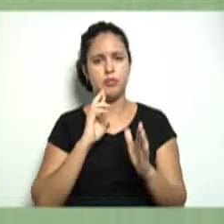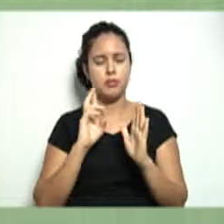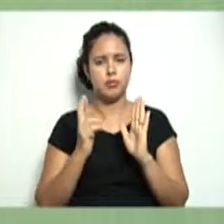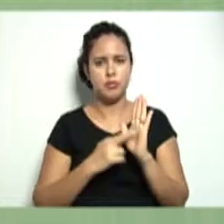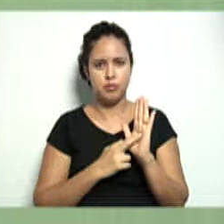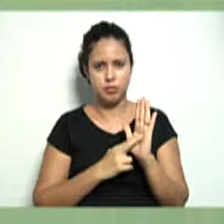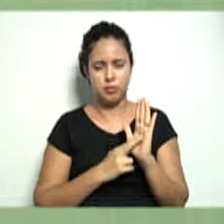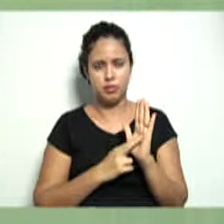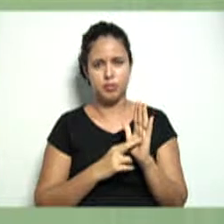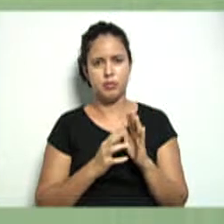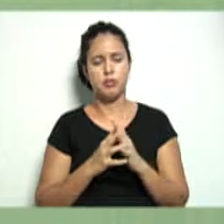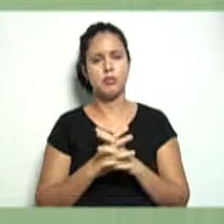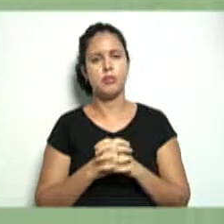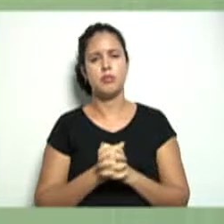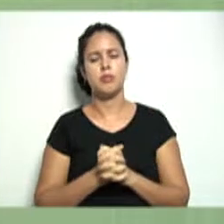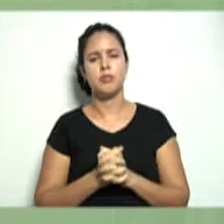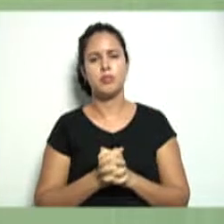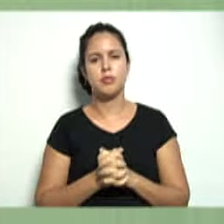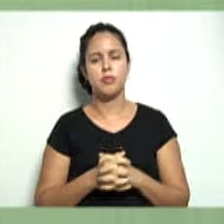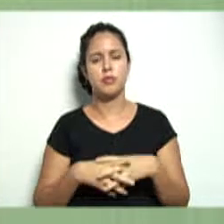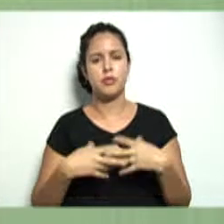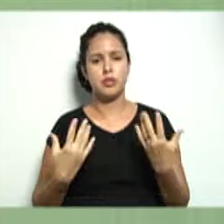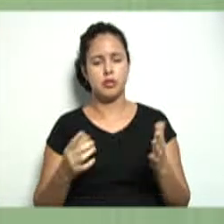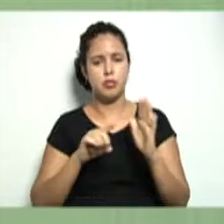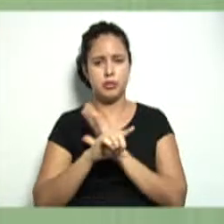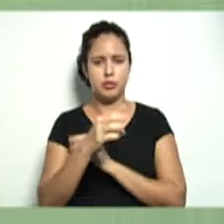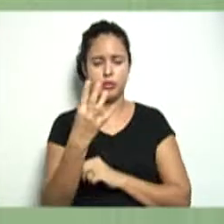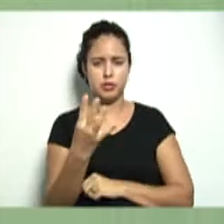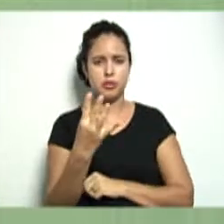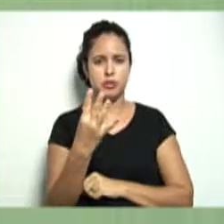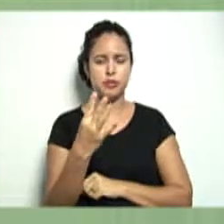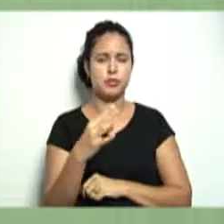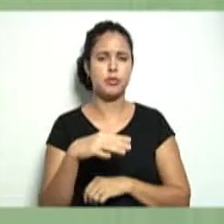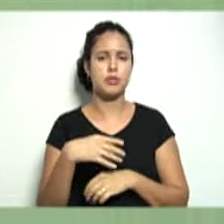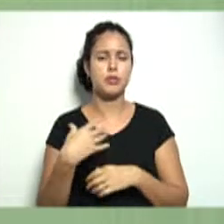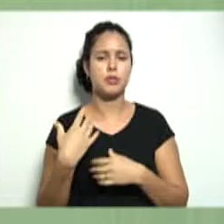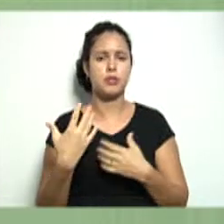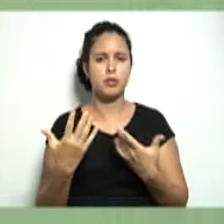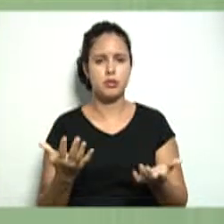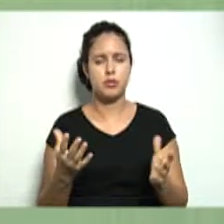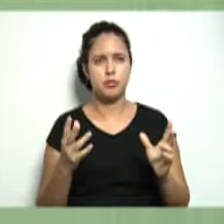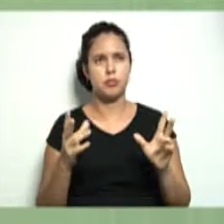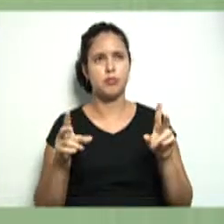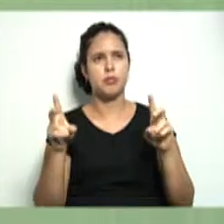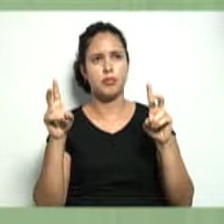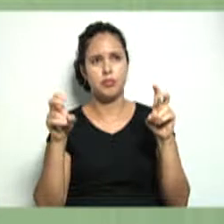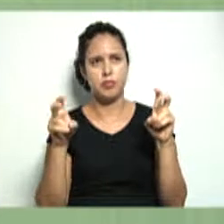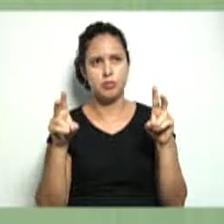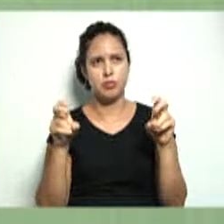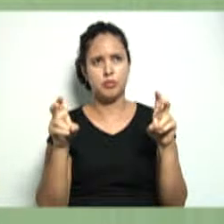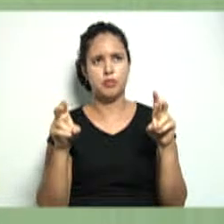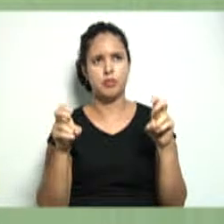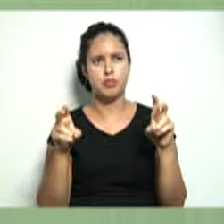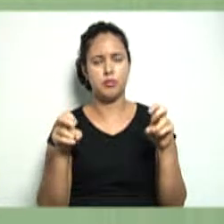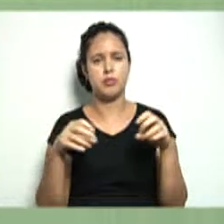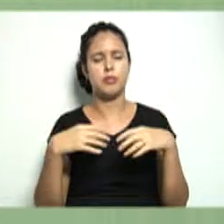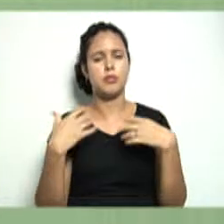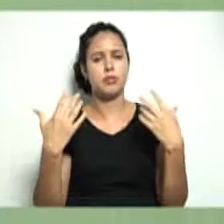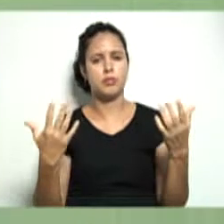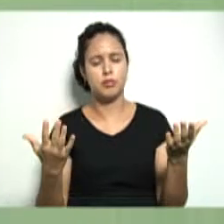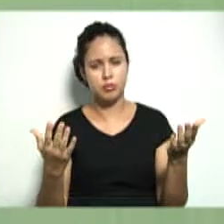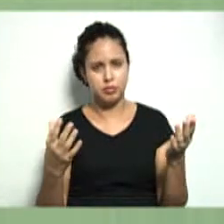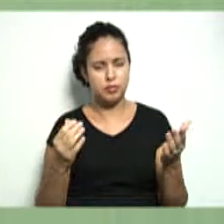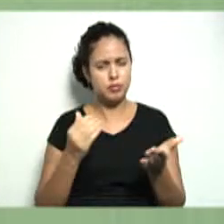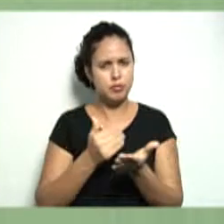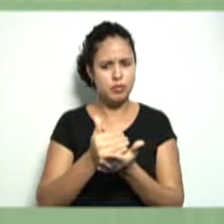resposta do pessoal. Aí a questão 4, né? Qual o conteúdo dessa questão? A respeito do